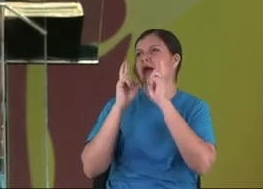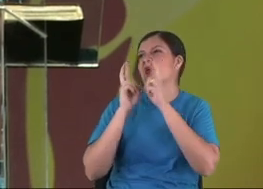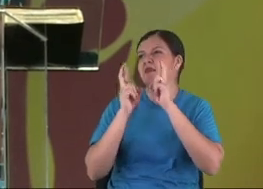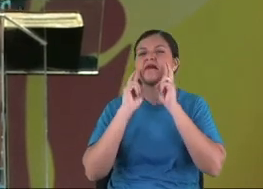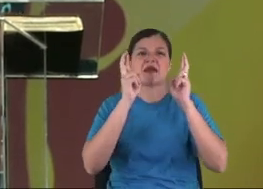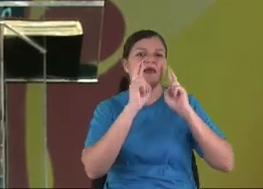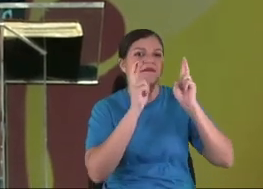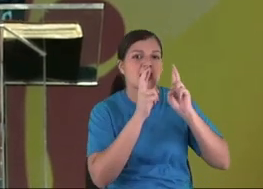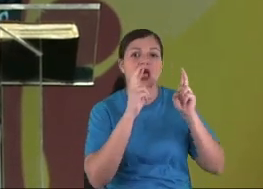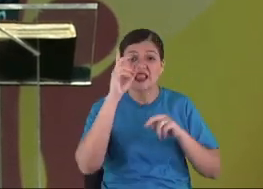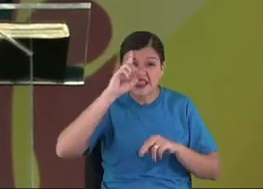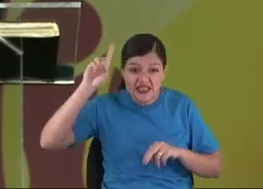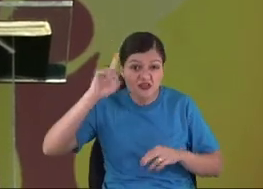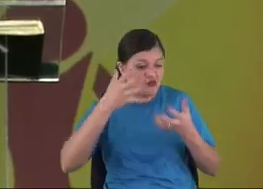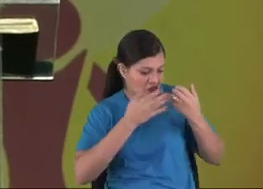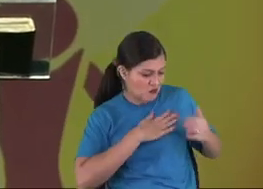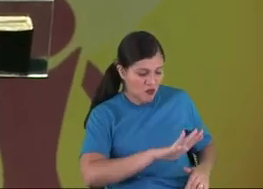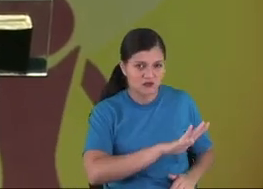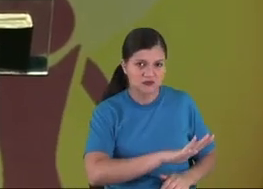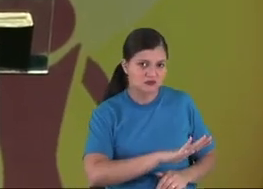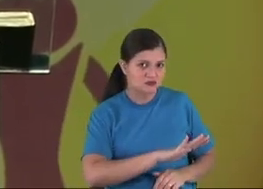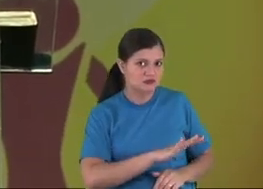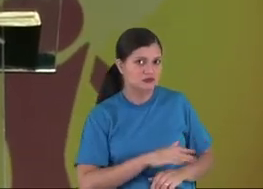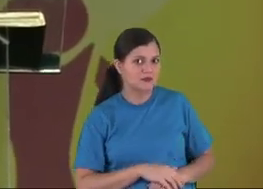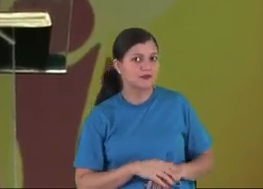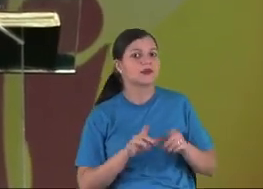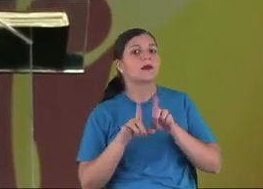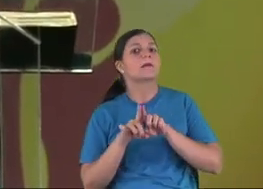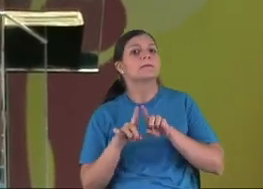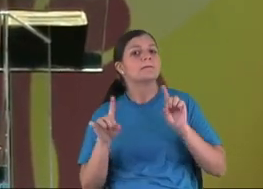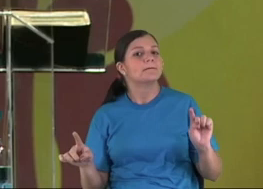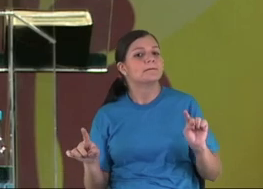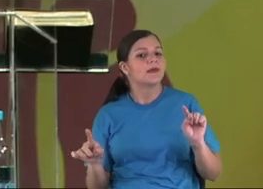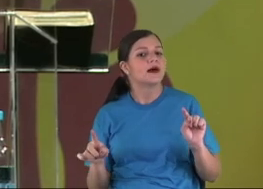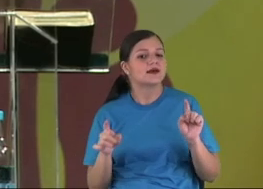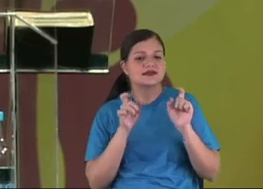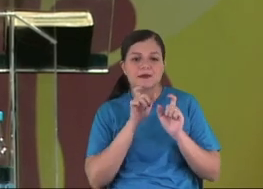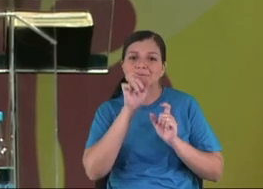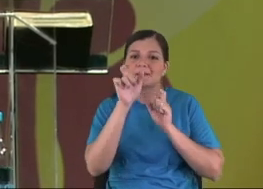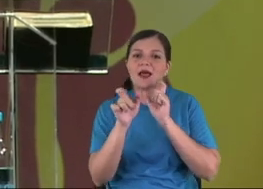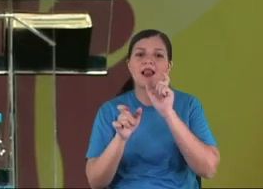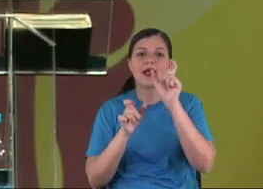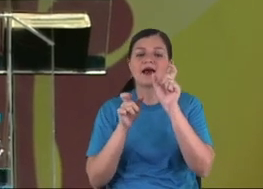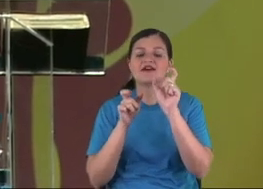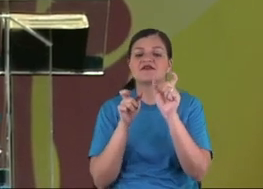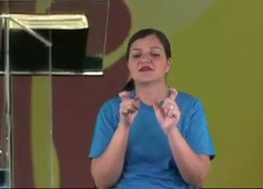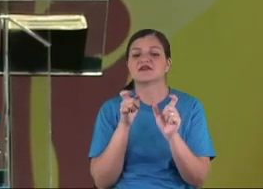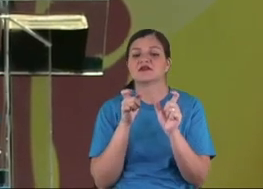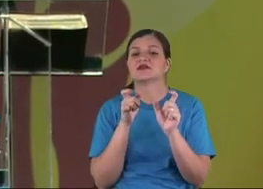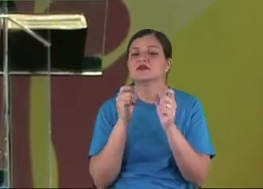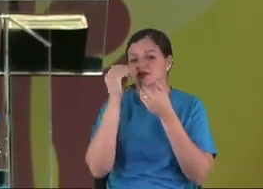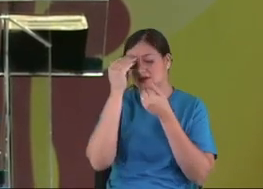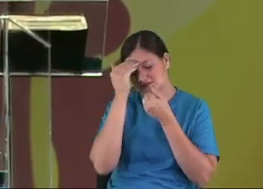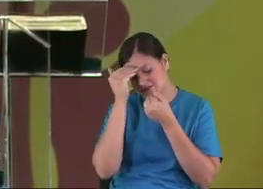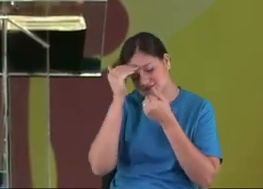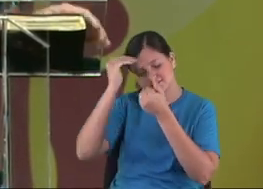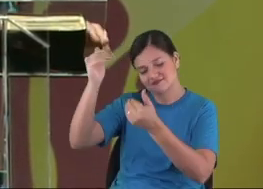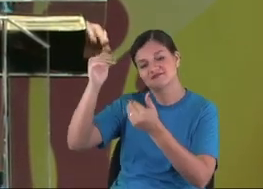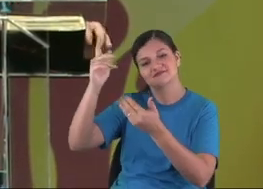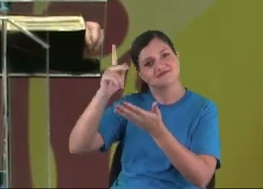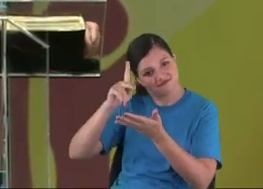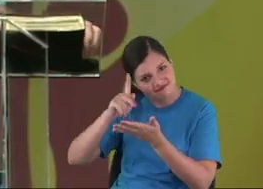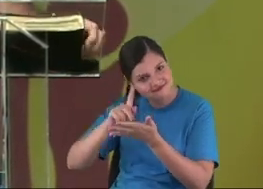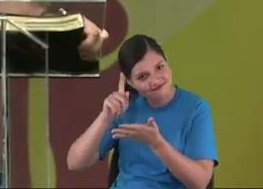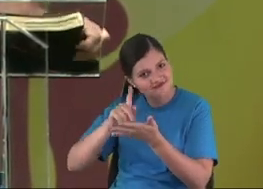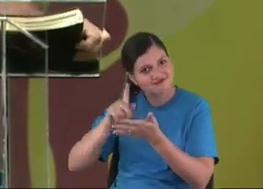reclamando, murmurando, que Deus detesta isso também. Antes, palavras de agradecimento, de